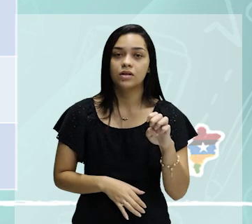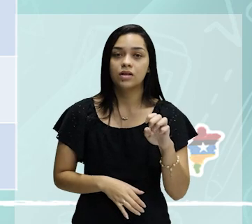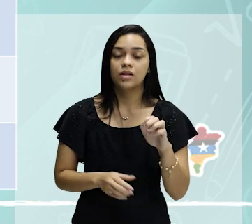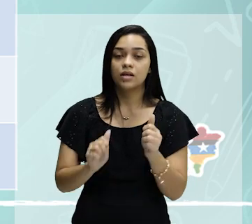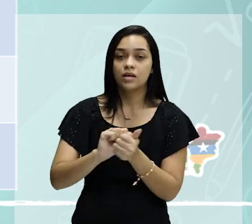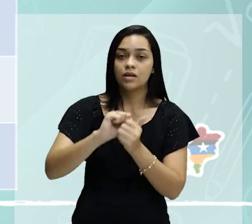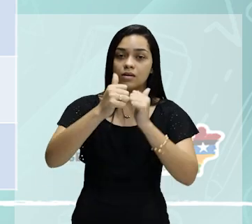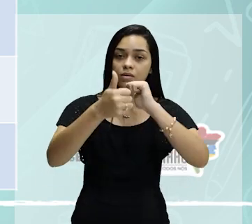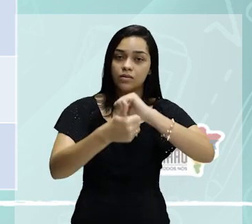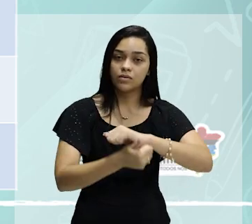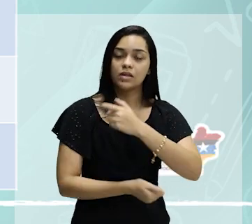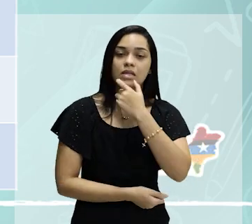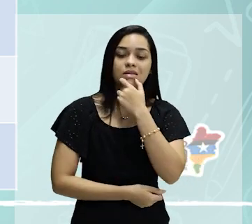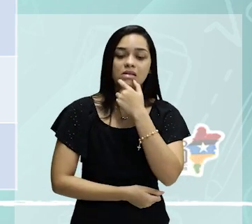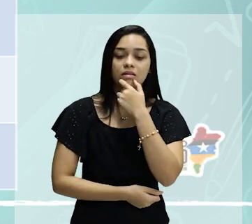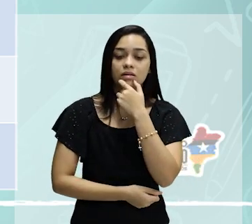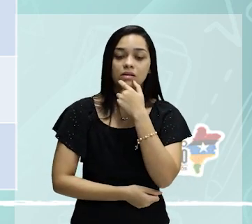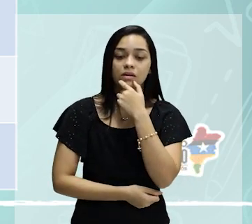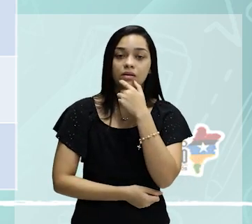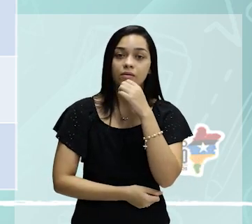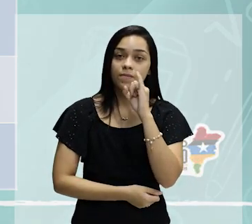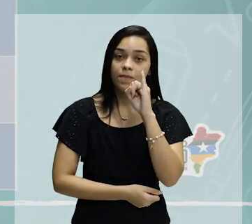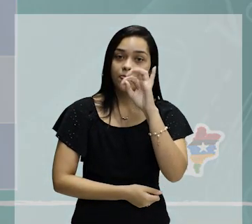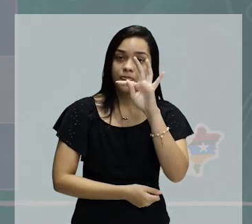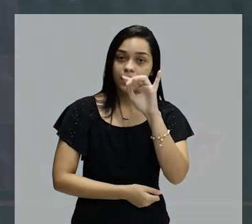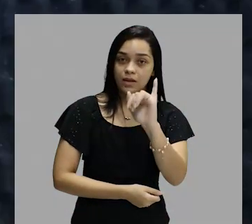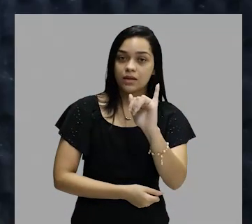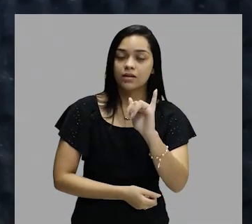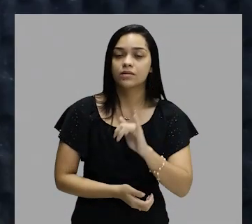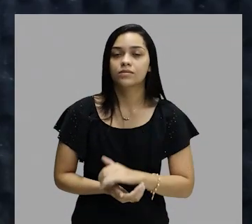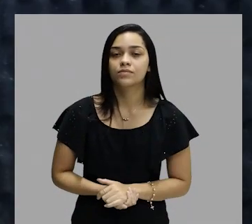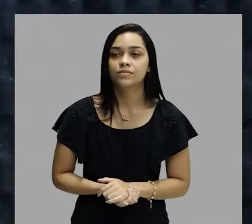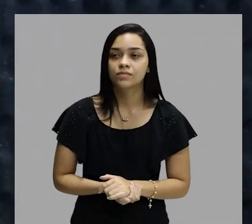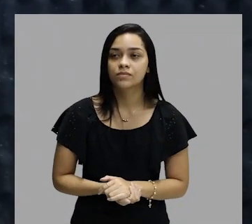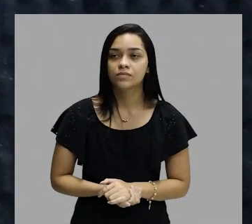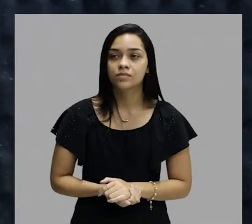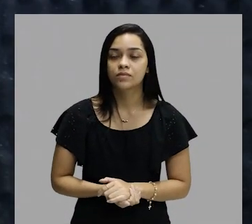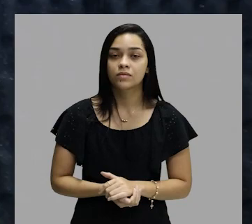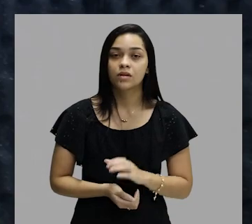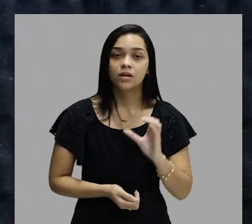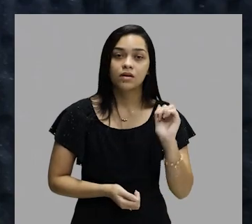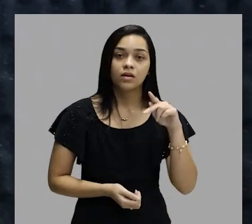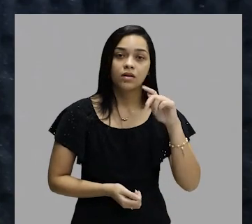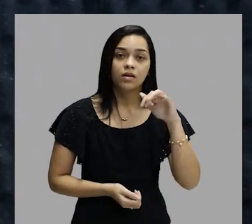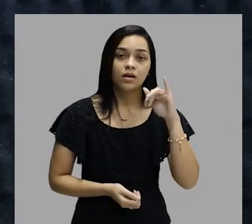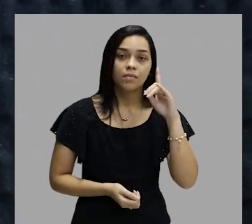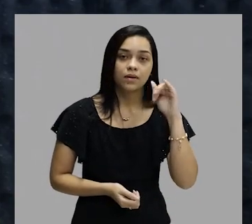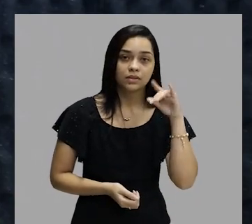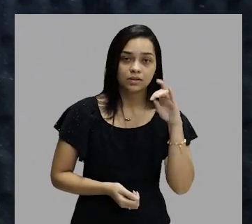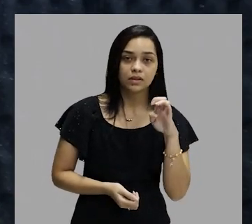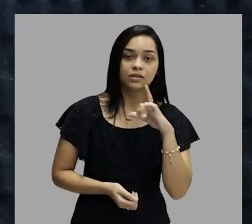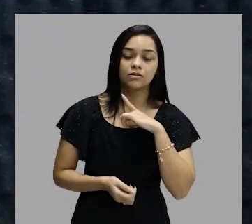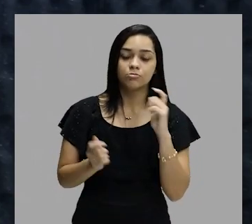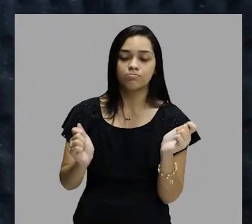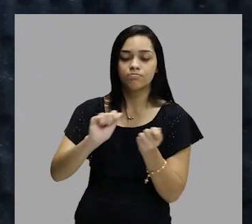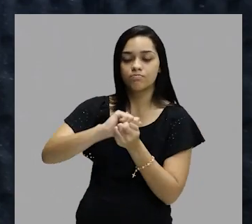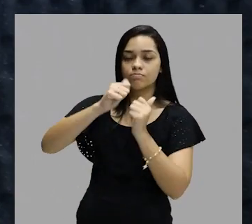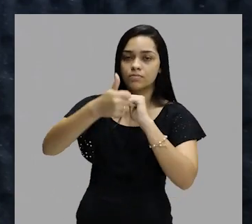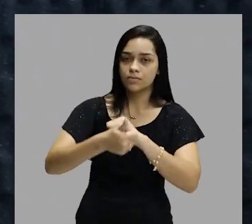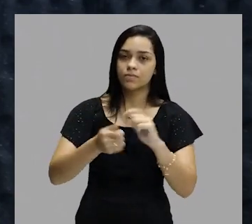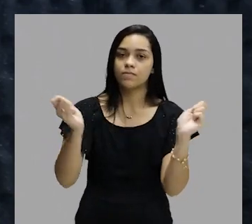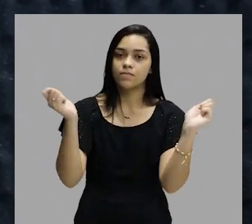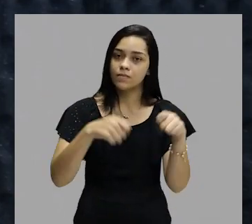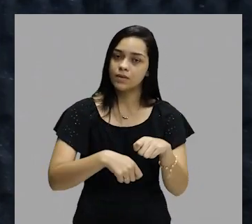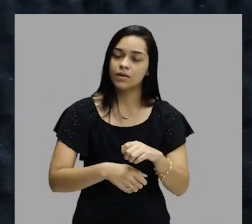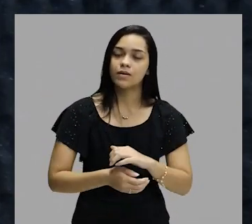você troca o dade pelo ity. Tá? Então, capacidade, capacity.